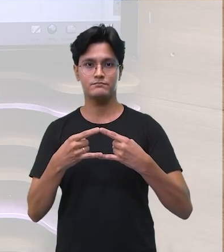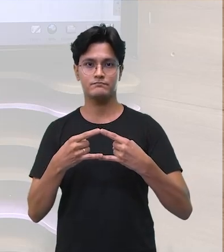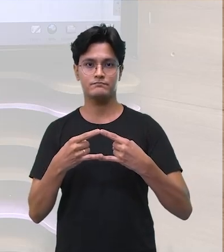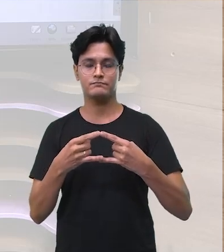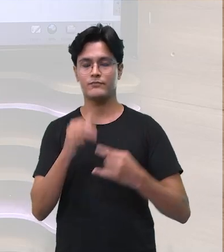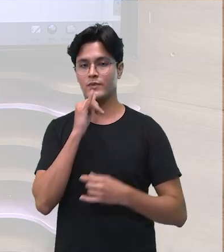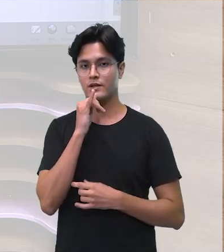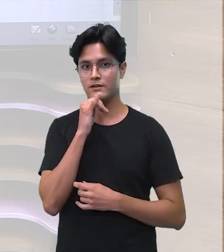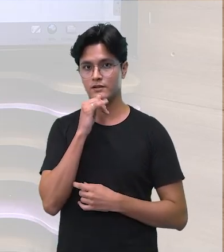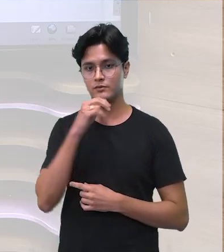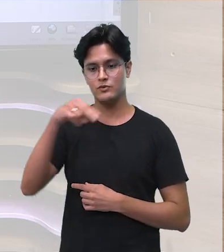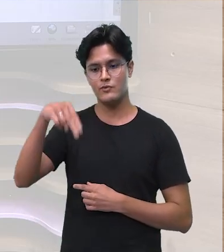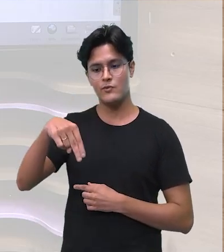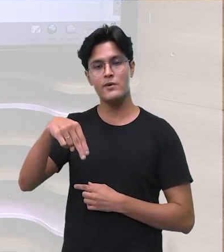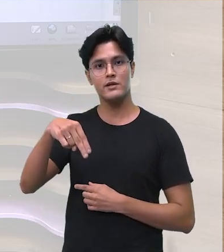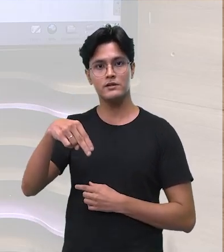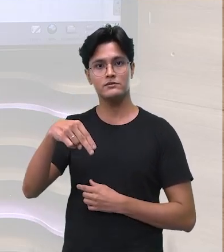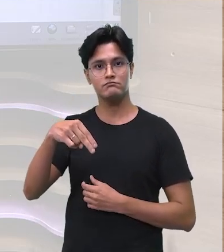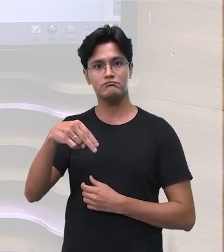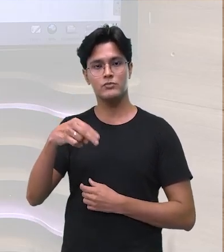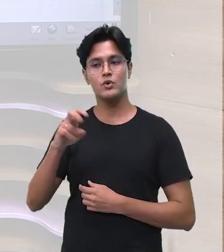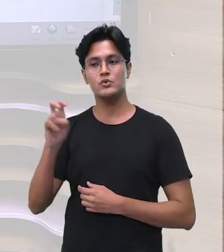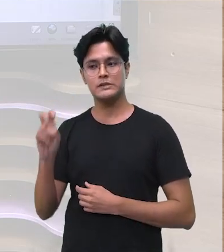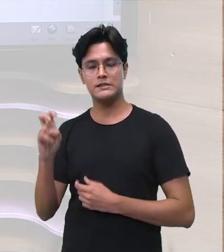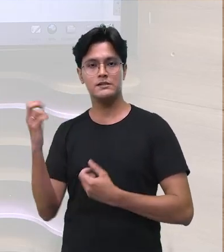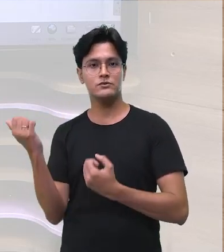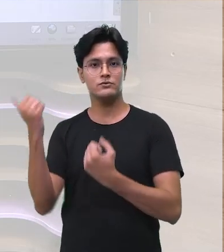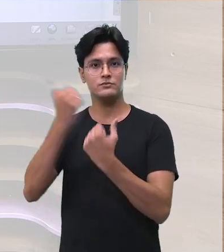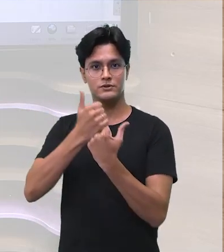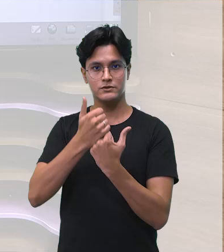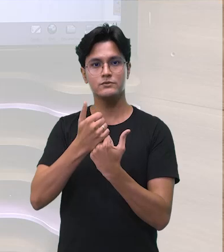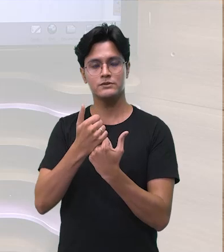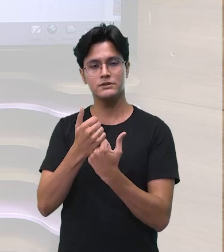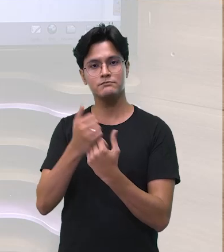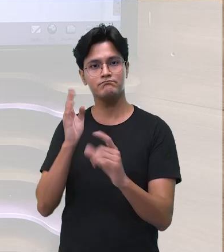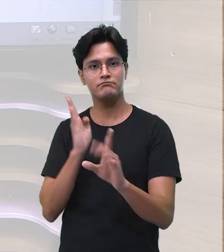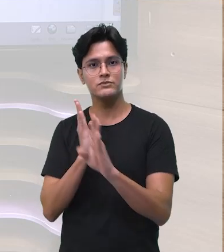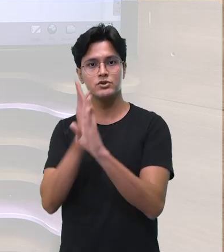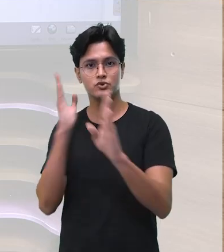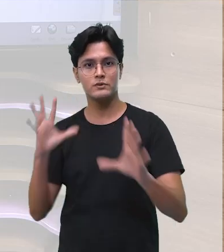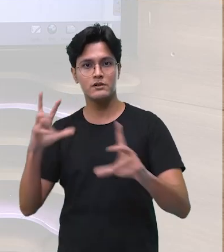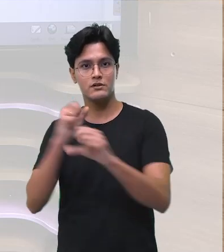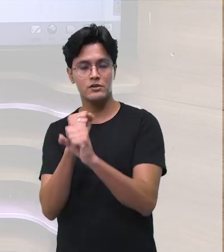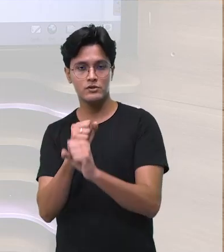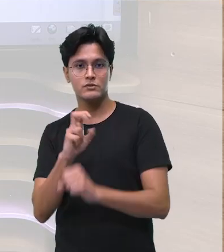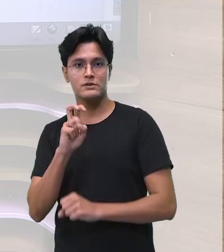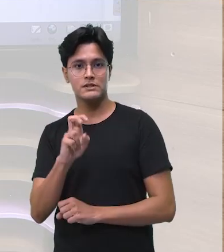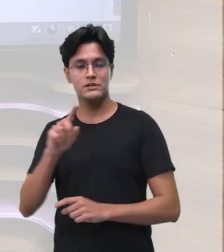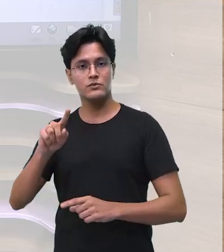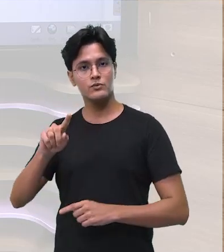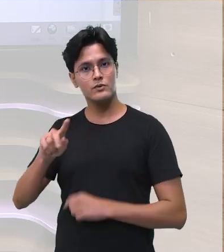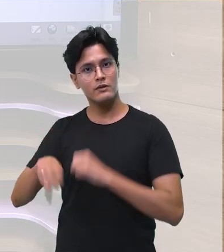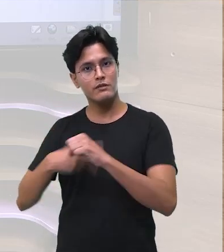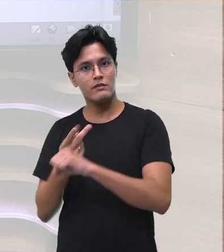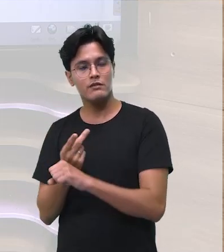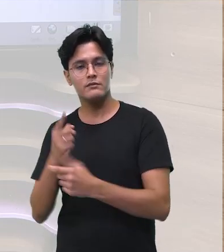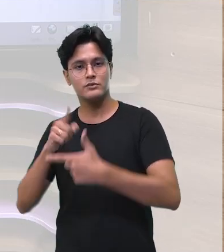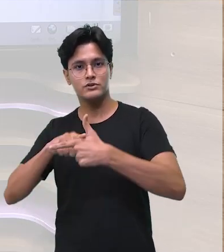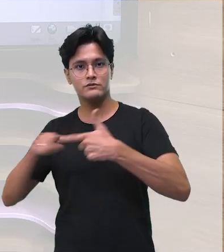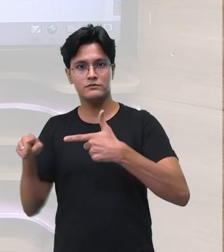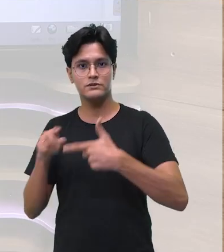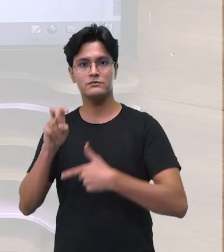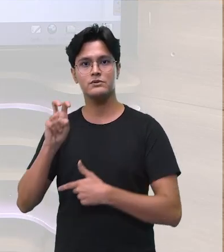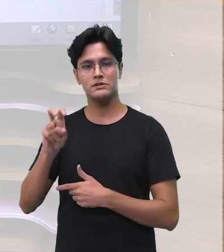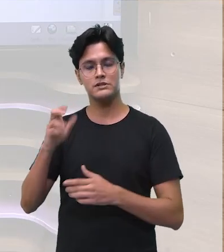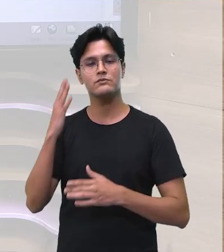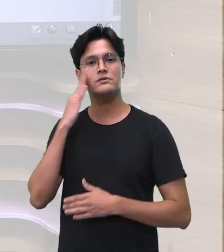você colocaria o 5, você descobriria a soma desses 5 e depois você dividiria por 5 para saber qual a medida